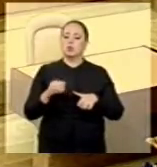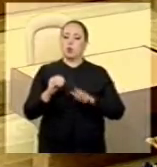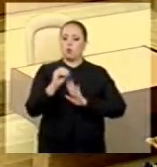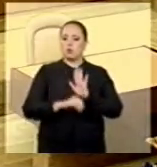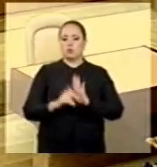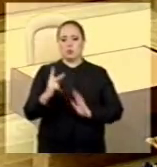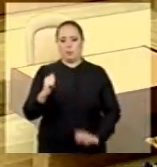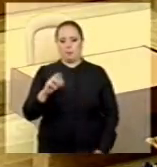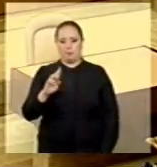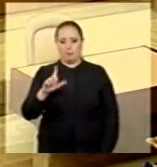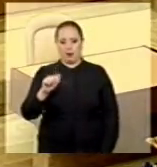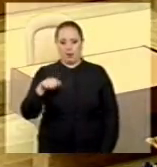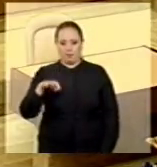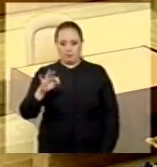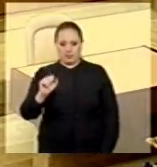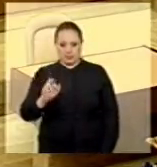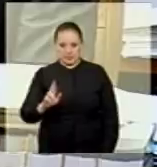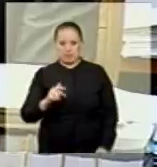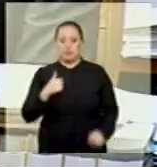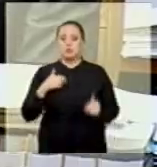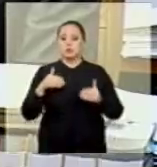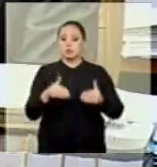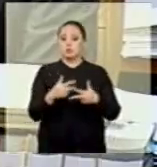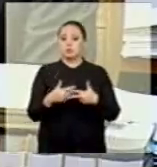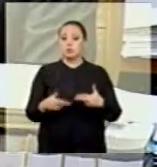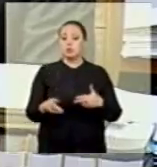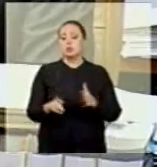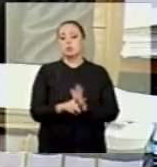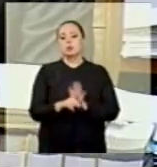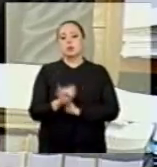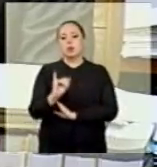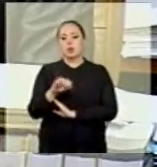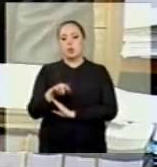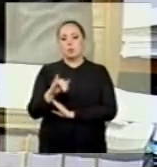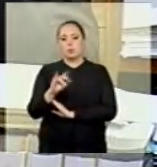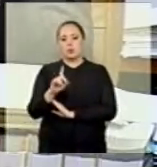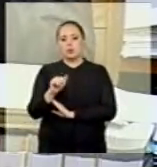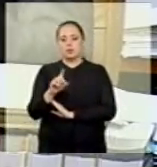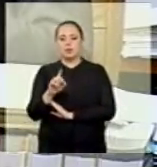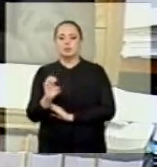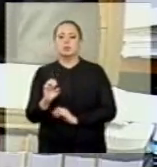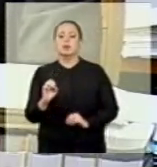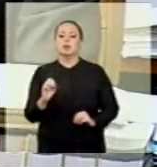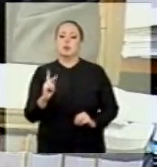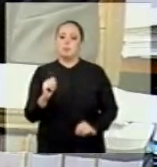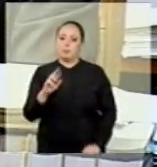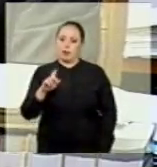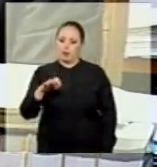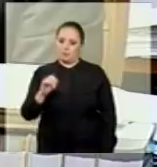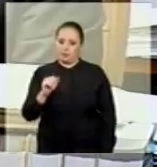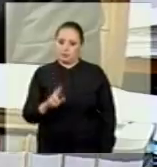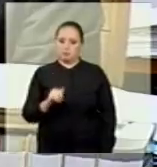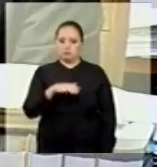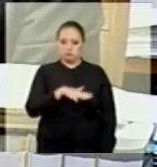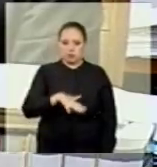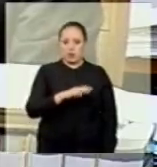Eu me refiro às prerrogativas da imunidade parlamentar, tanto em sentido material quanto em